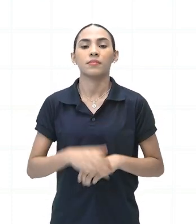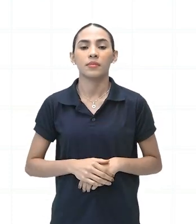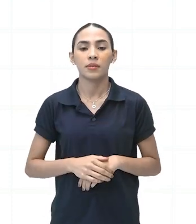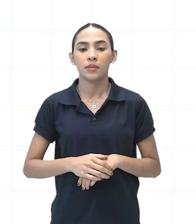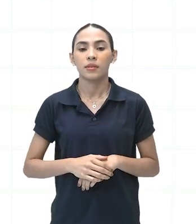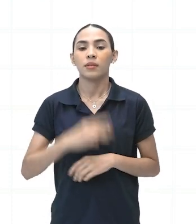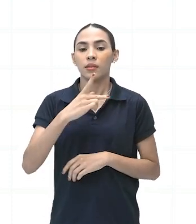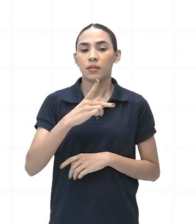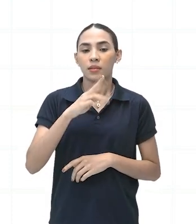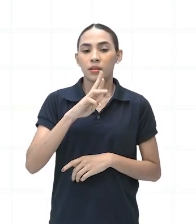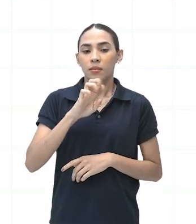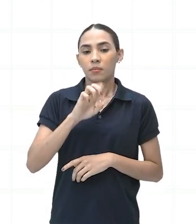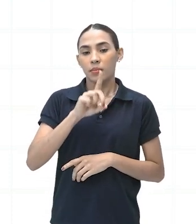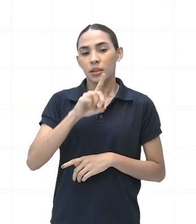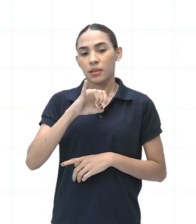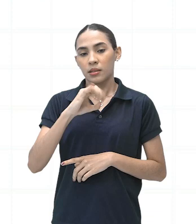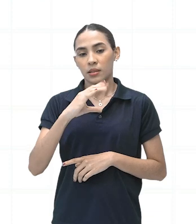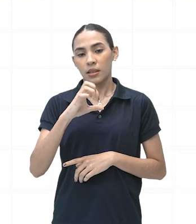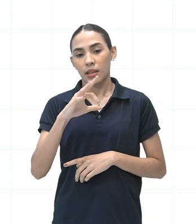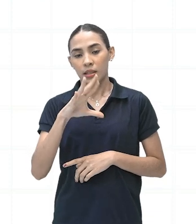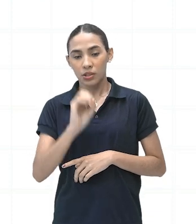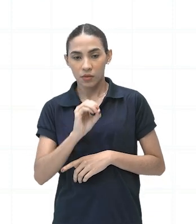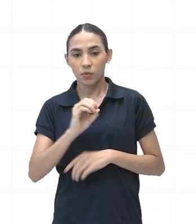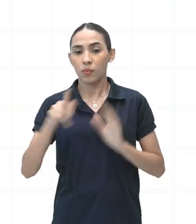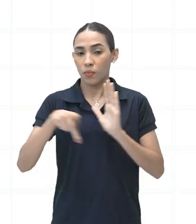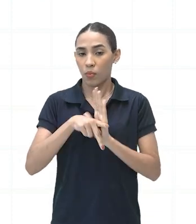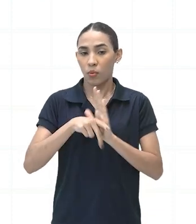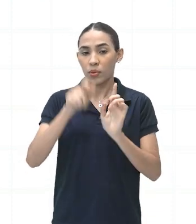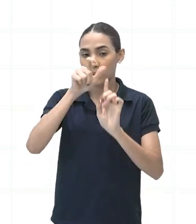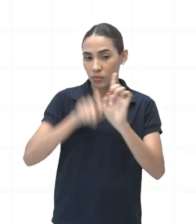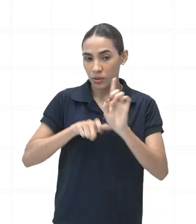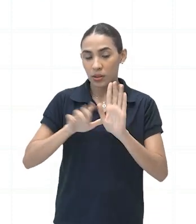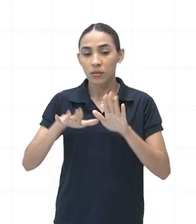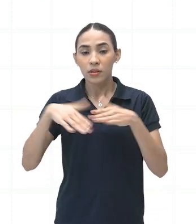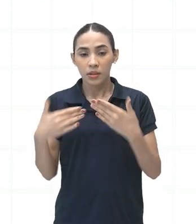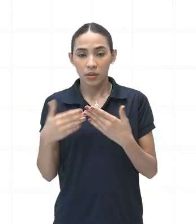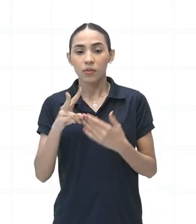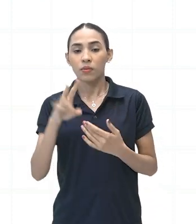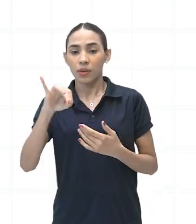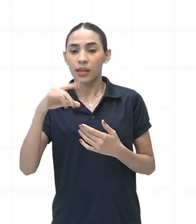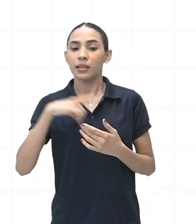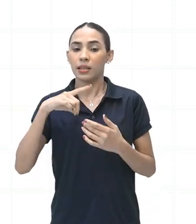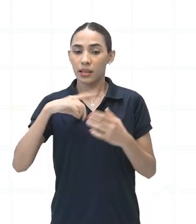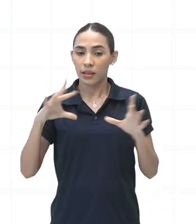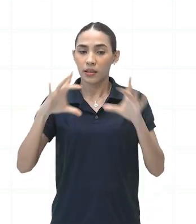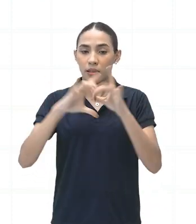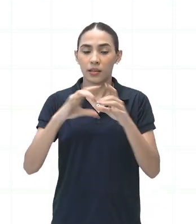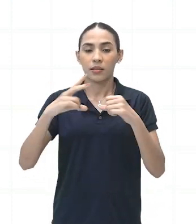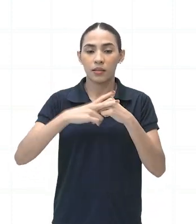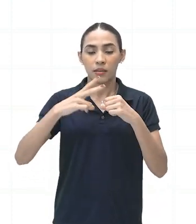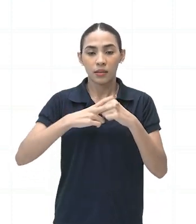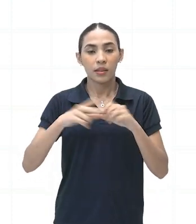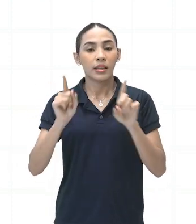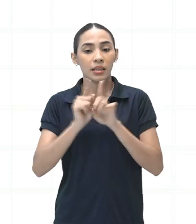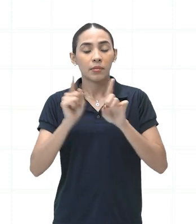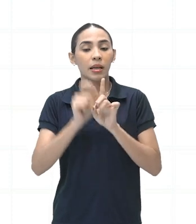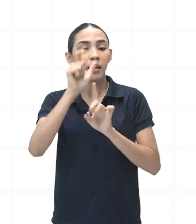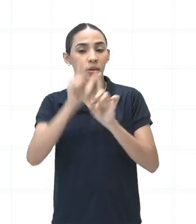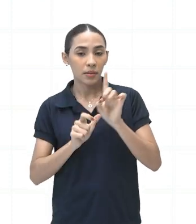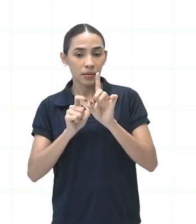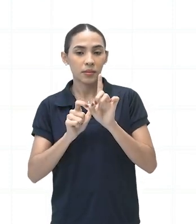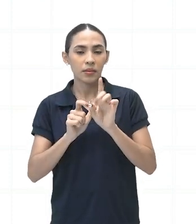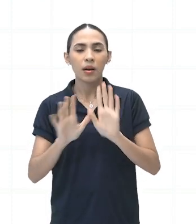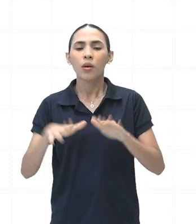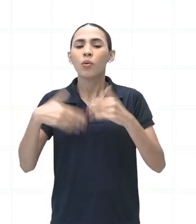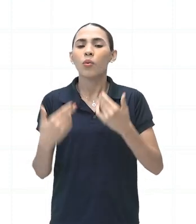de predicativo do sujeito, tá? Então, no predicado nominal, eu vou ter verbo de ligação e predicativo do sujeito. E